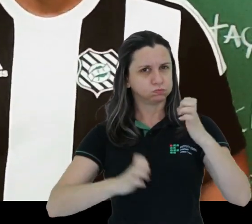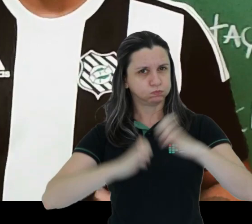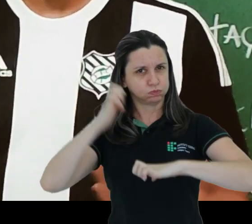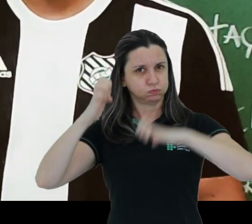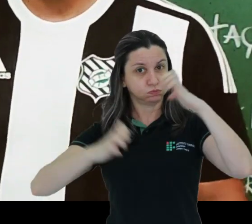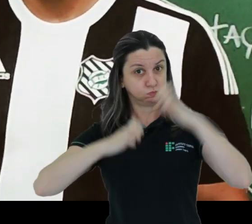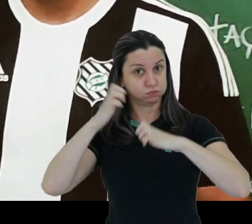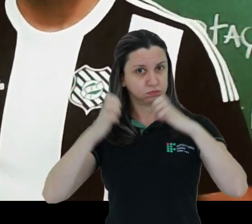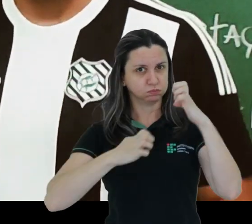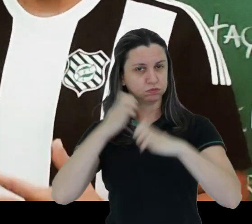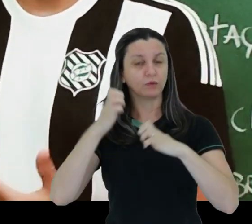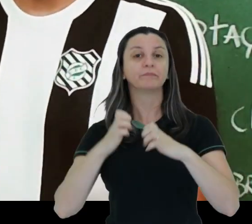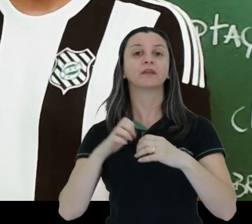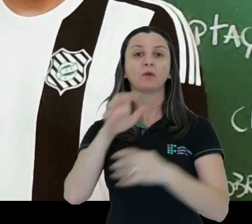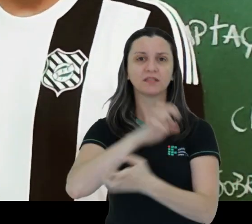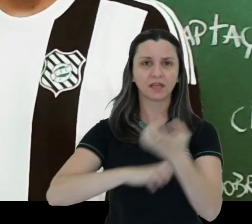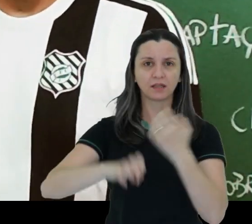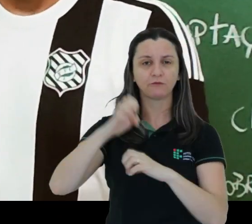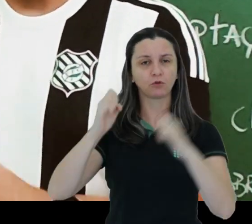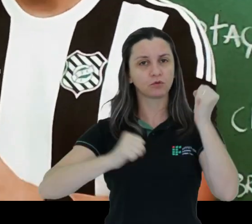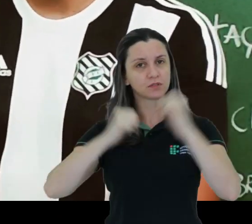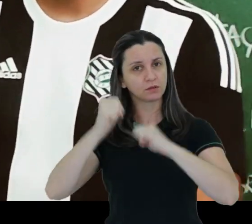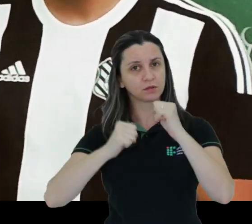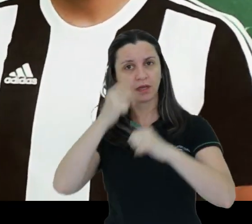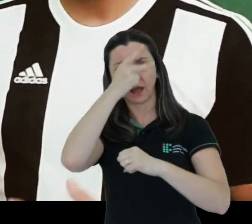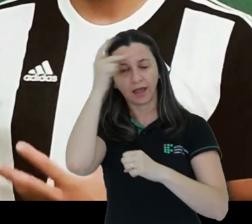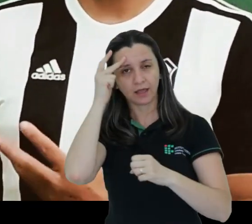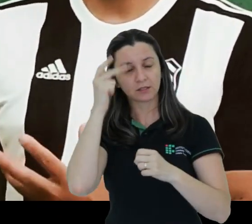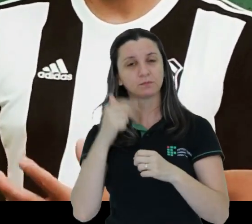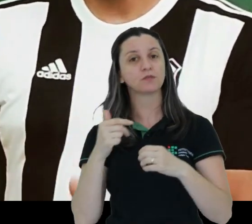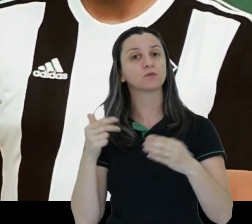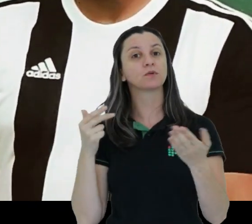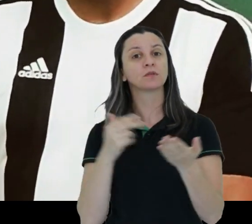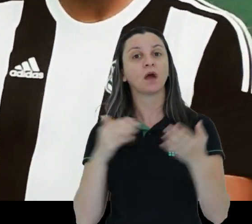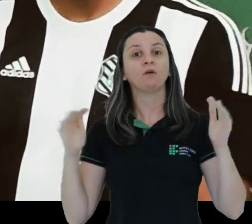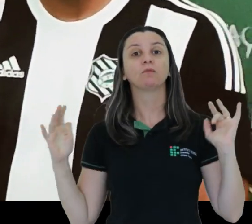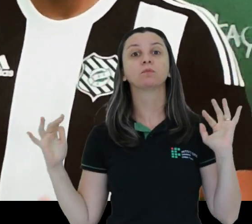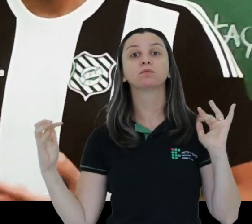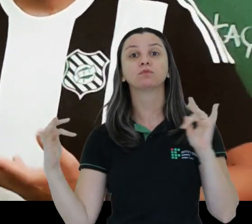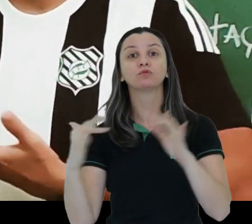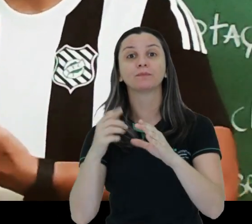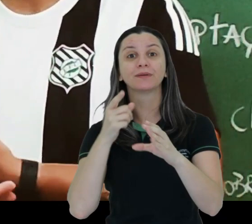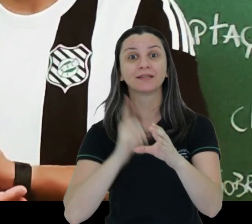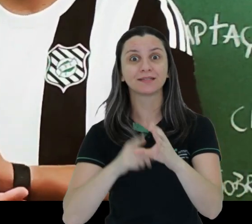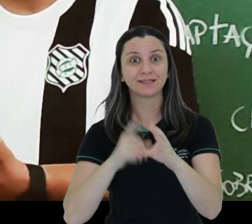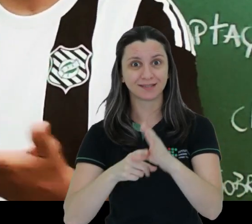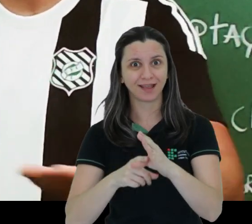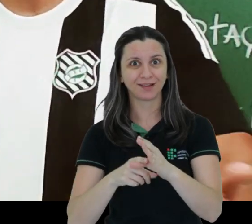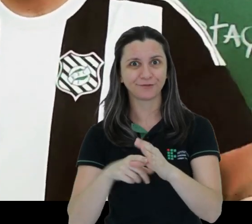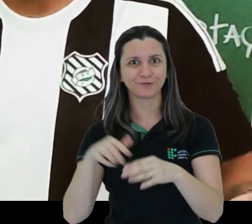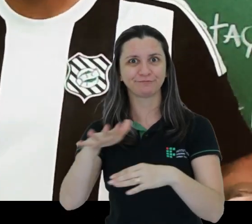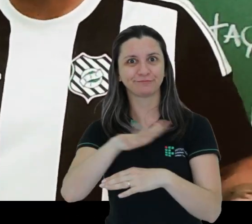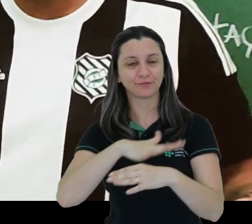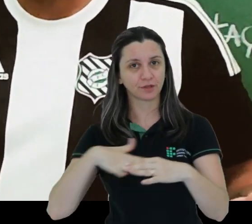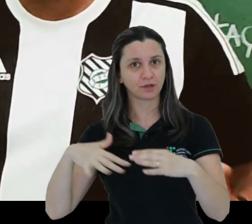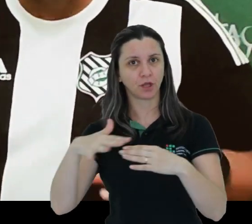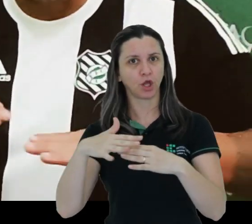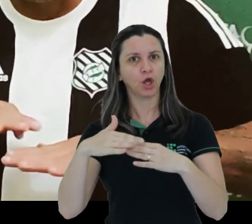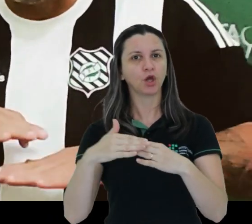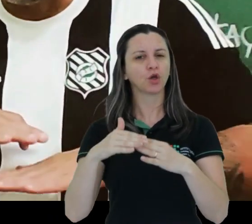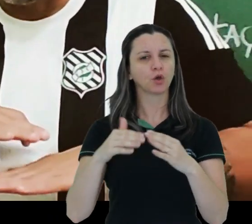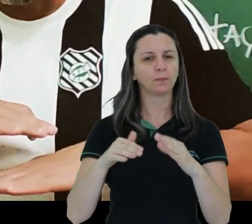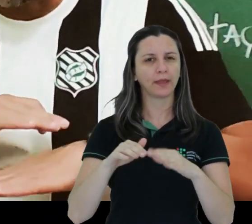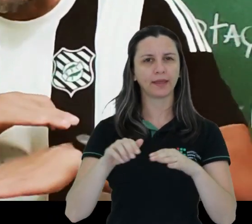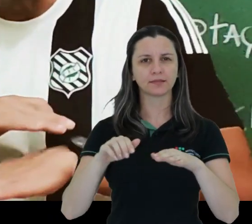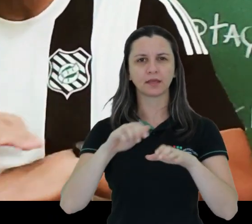máquinas. E aí, com a Revolução Industrial, as pessoas começam a morar mais na cidade. Temos uma urbanização,